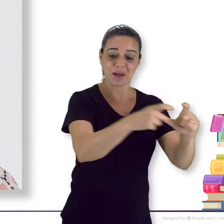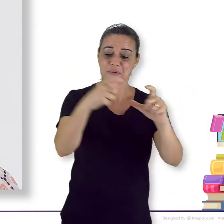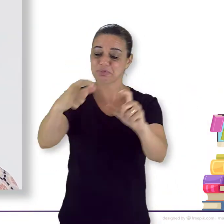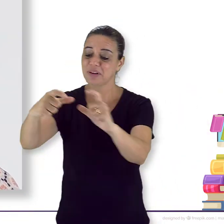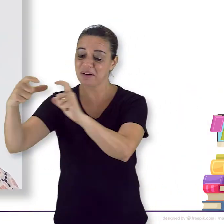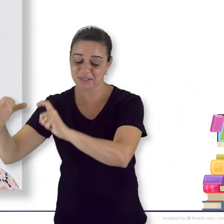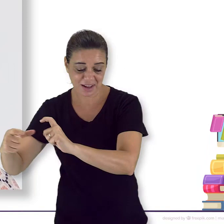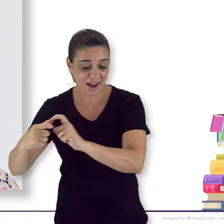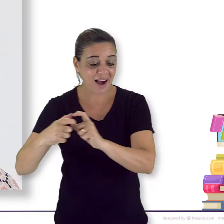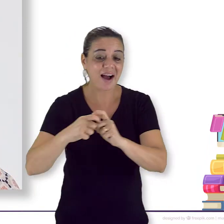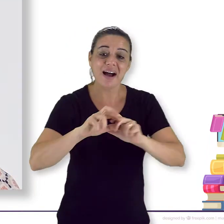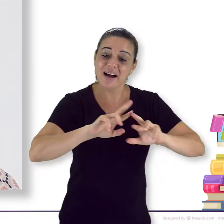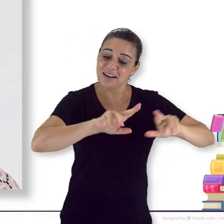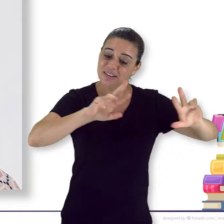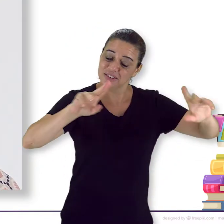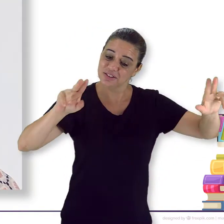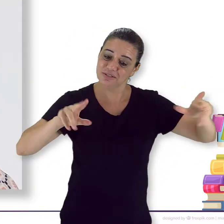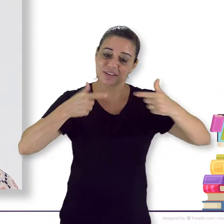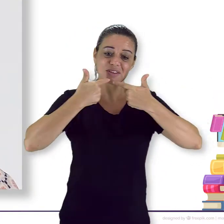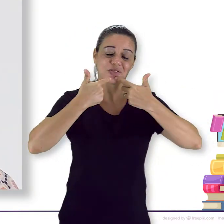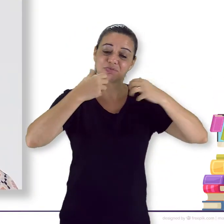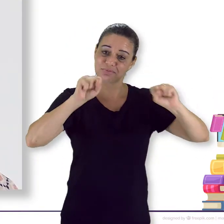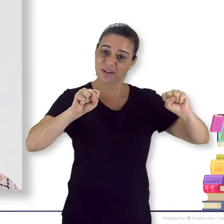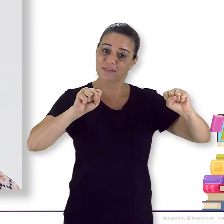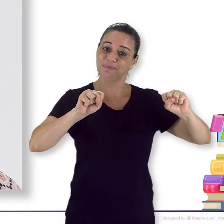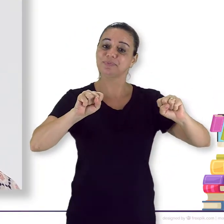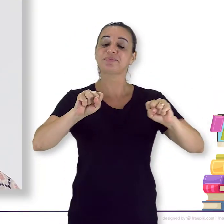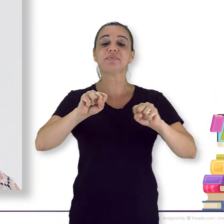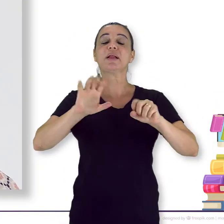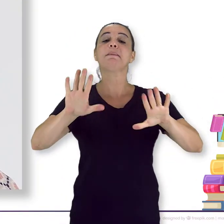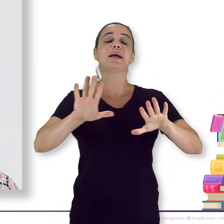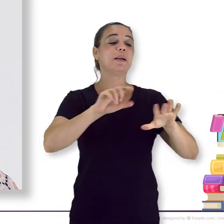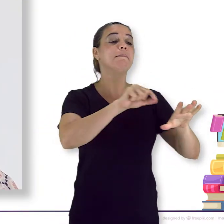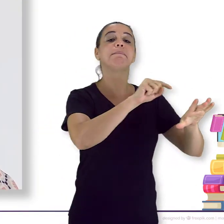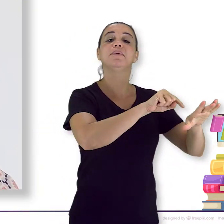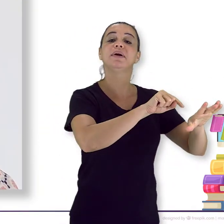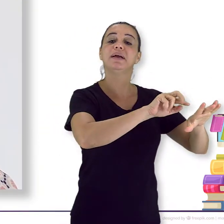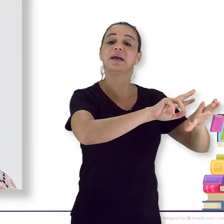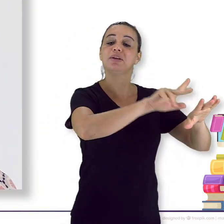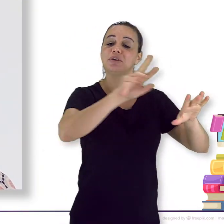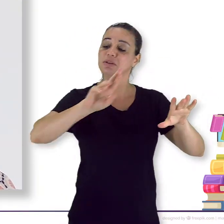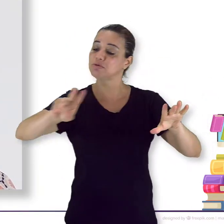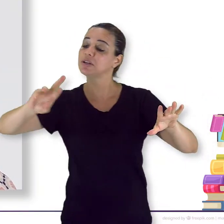né, a teoria do Vygotsky, como realmente o meio nos influencia.